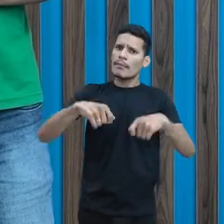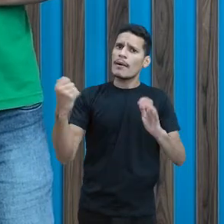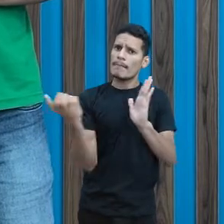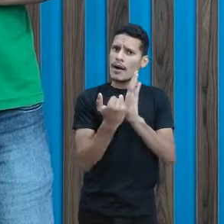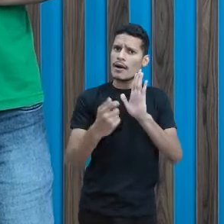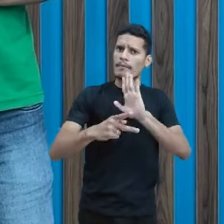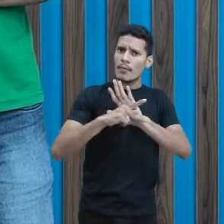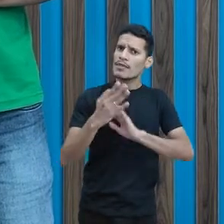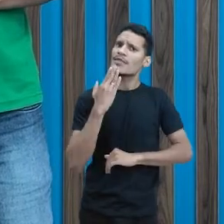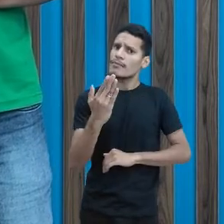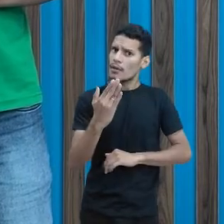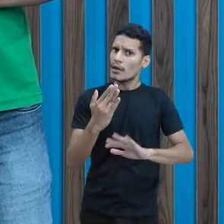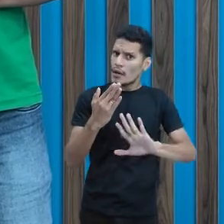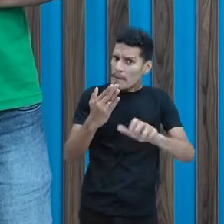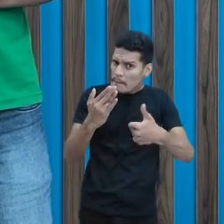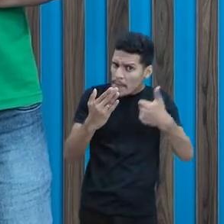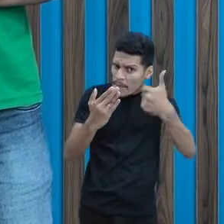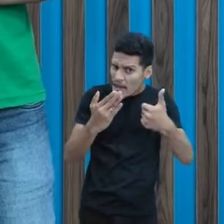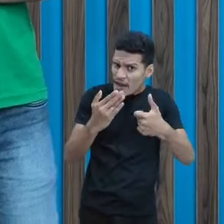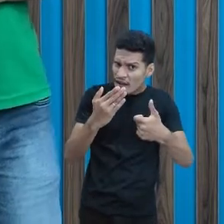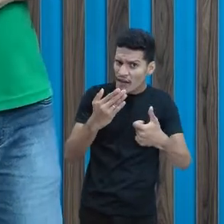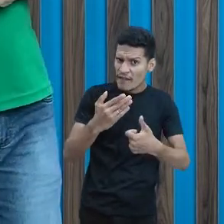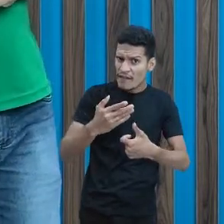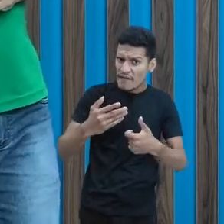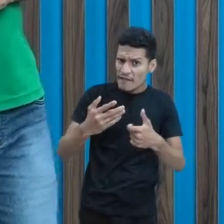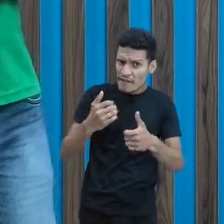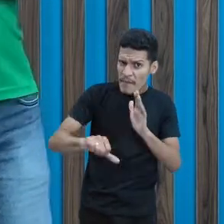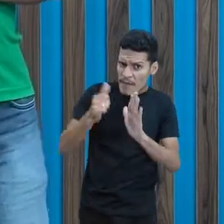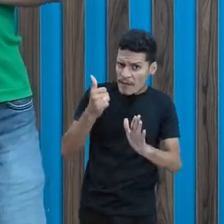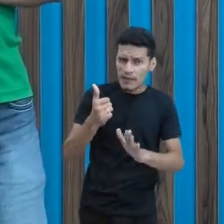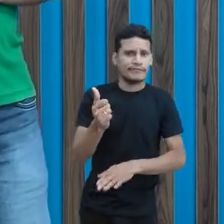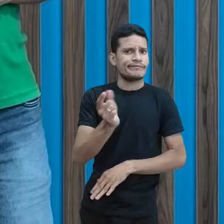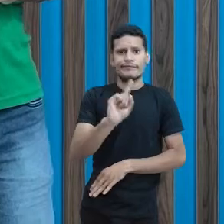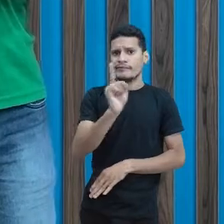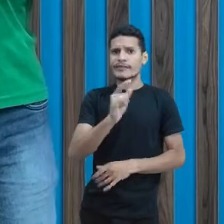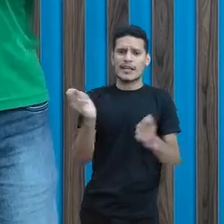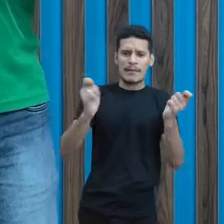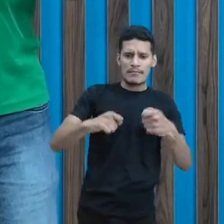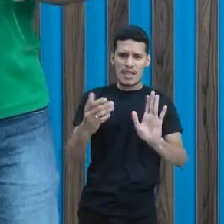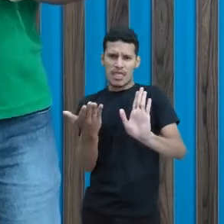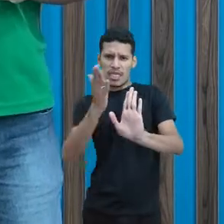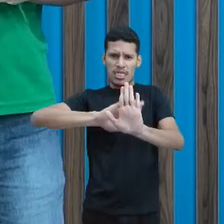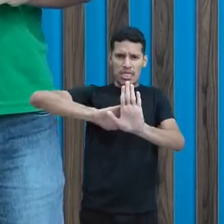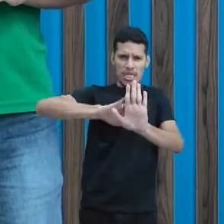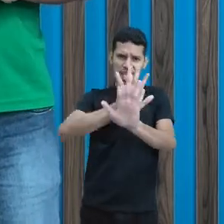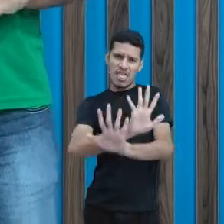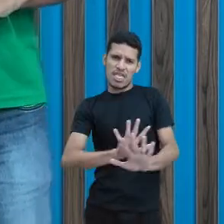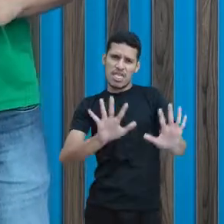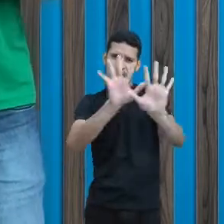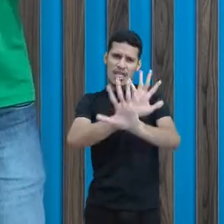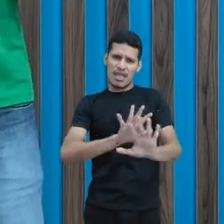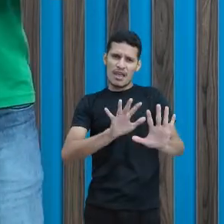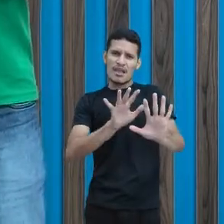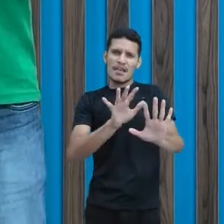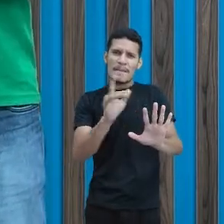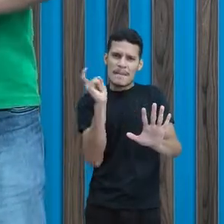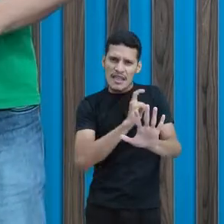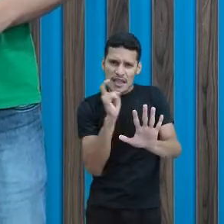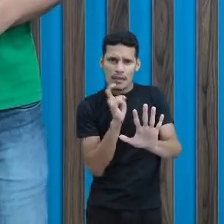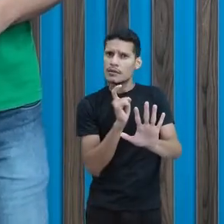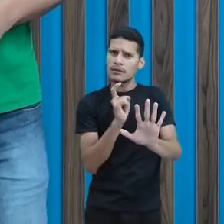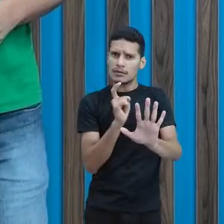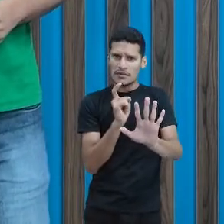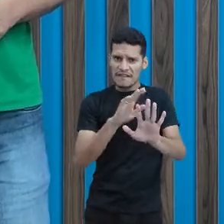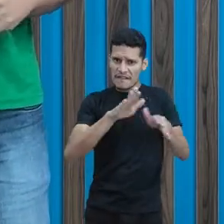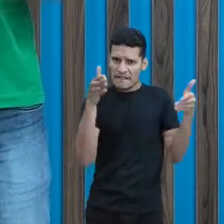dizer para vocês, não é a primeira vez que a seleção é utilizada como uma forma de ludibriar, de enganar, de desviar mesmo